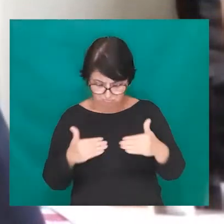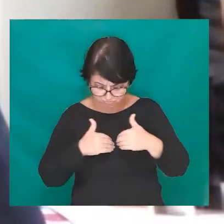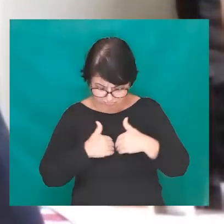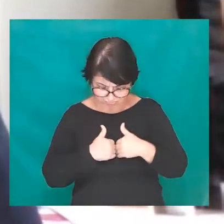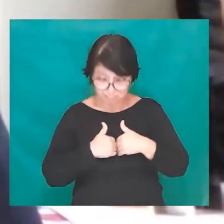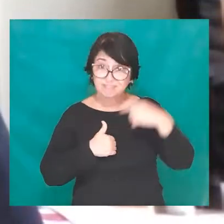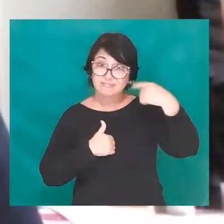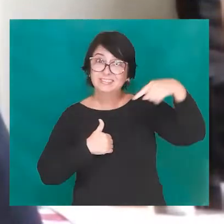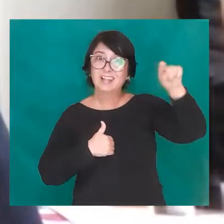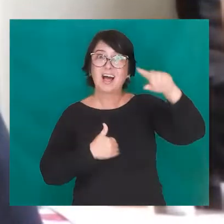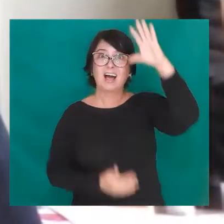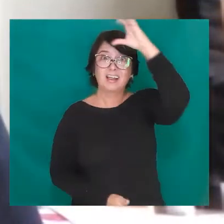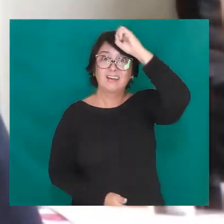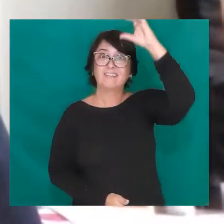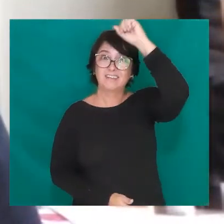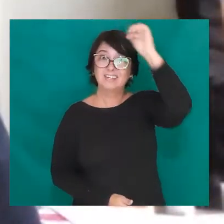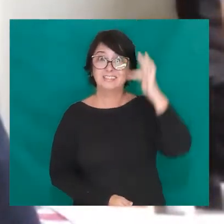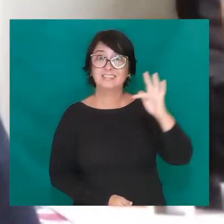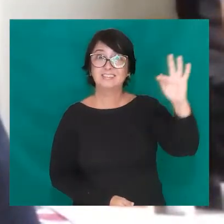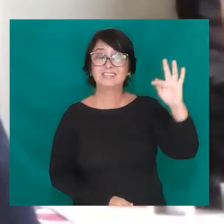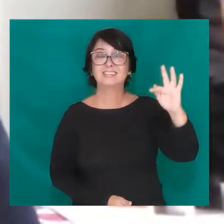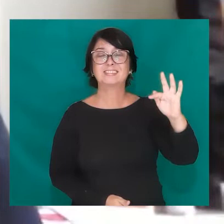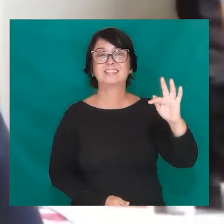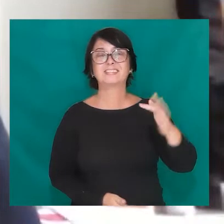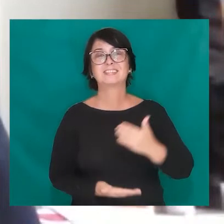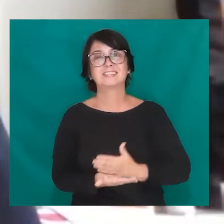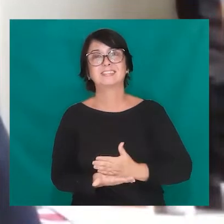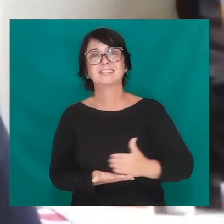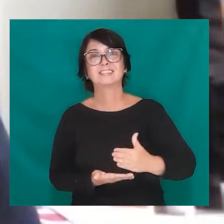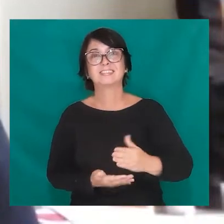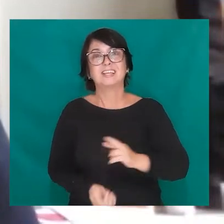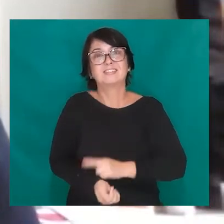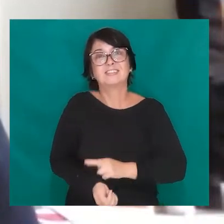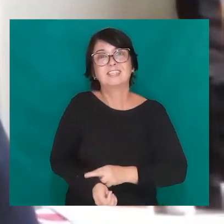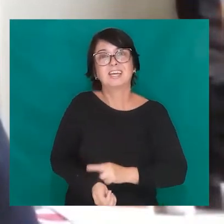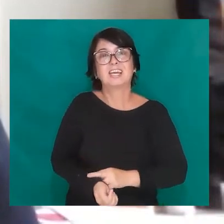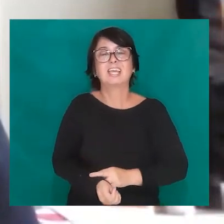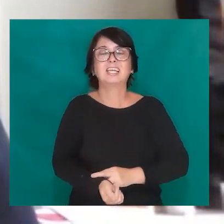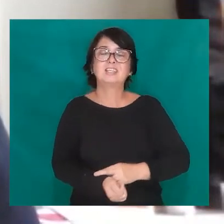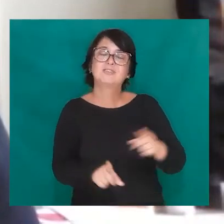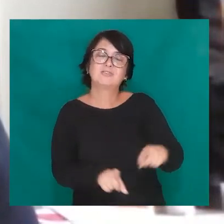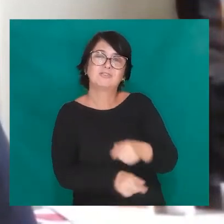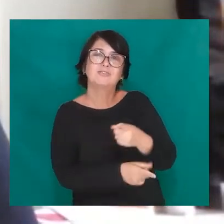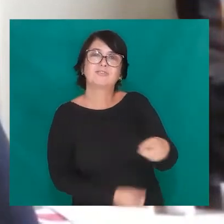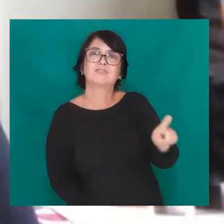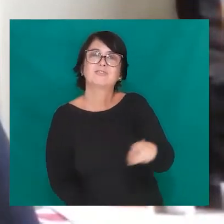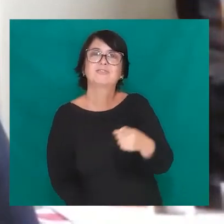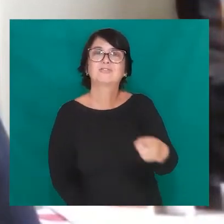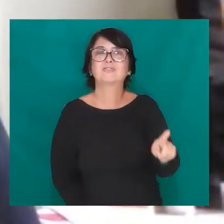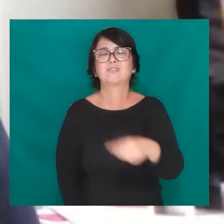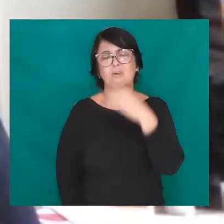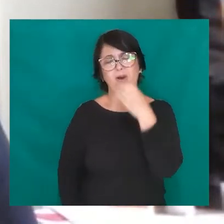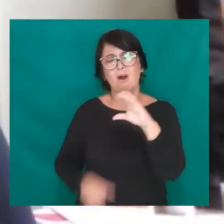a aprender aulas de harmonia, né? Regência,